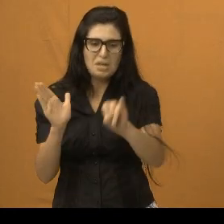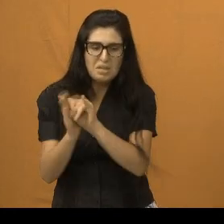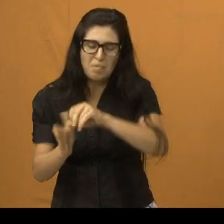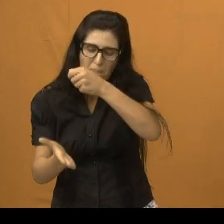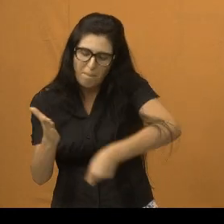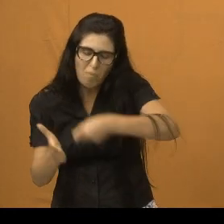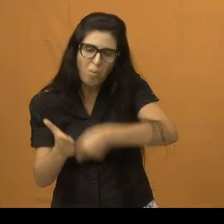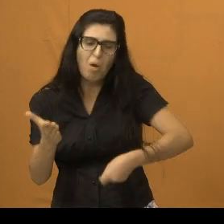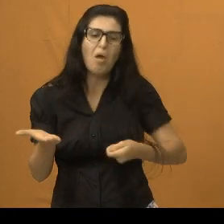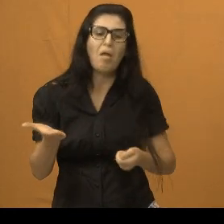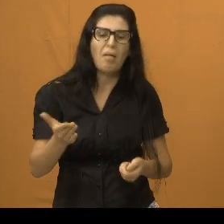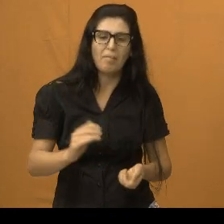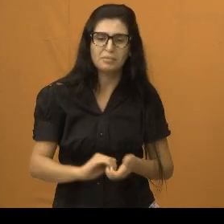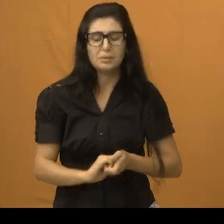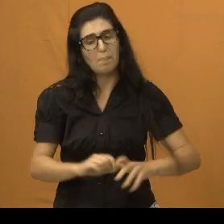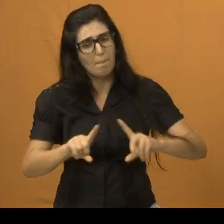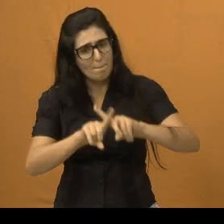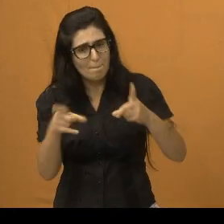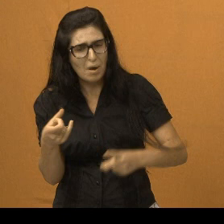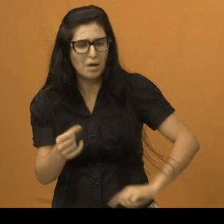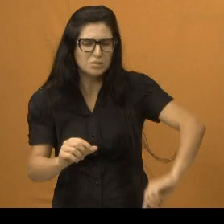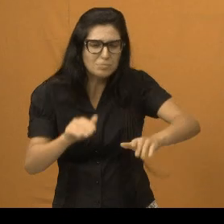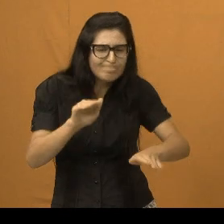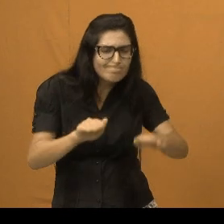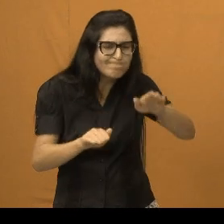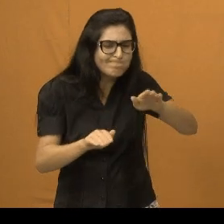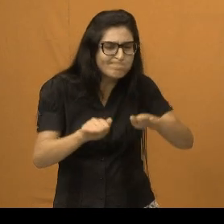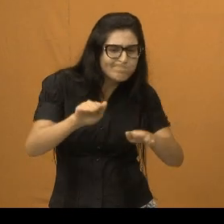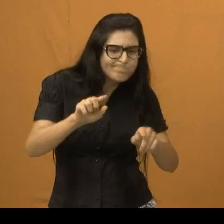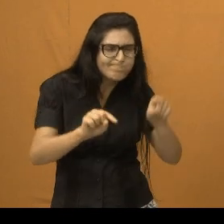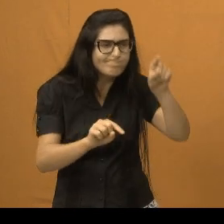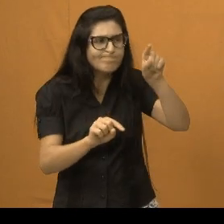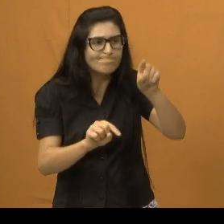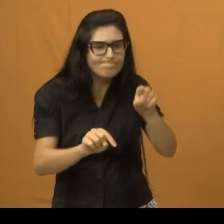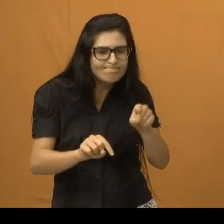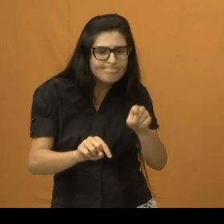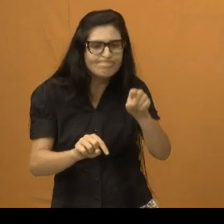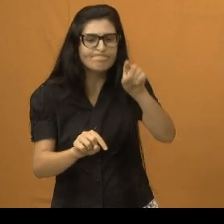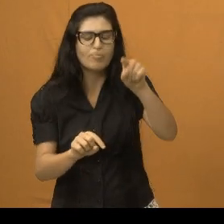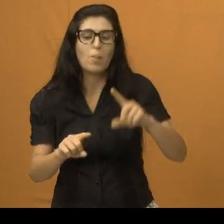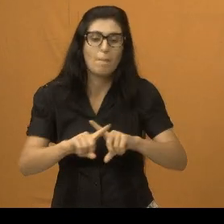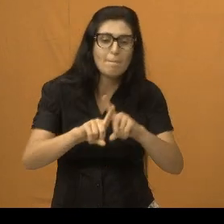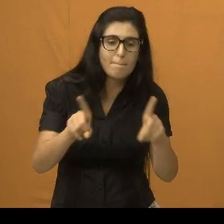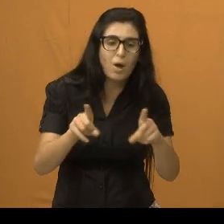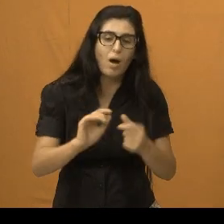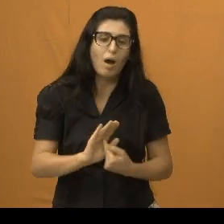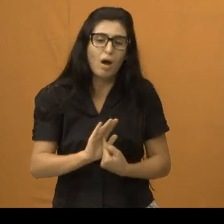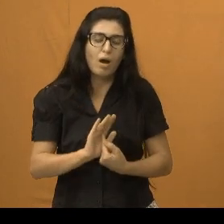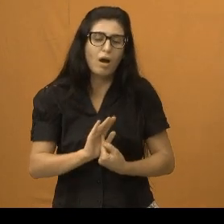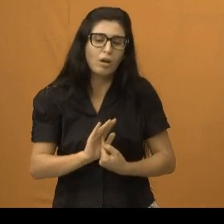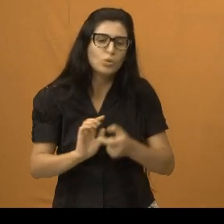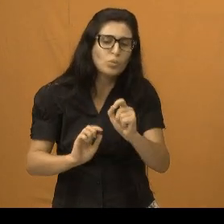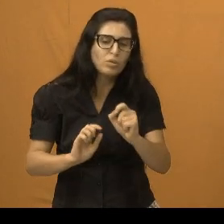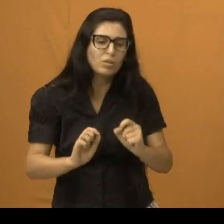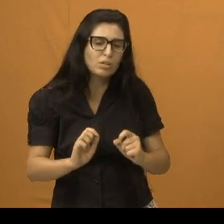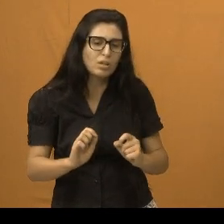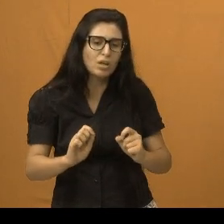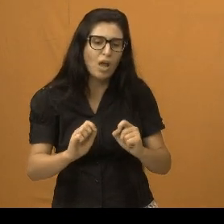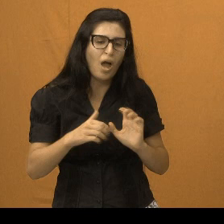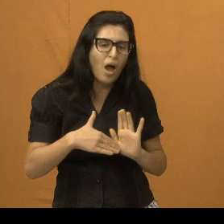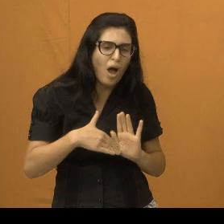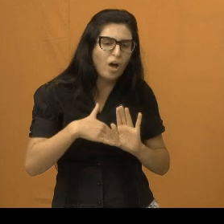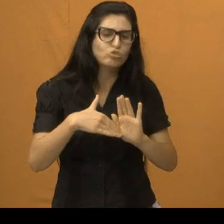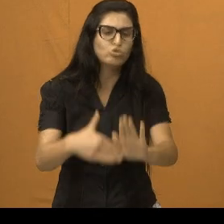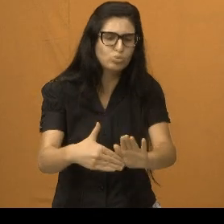receitas. Então, teve uma pequena oscilação, muito pequena. As receitas de contribuições,